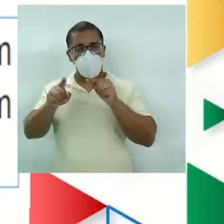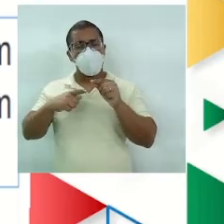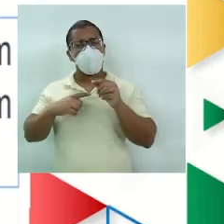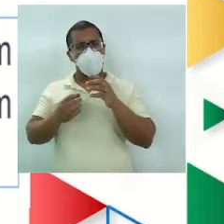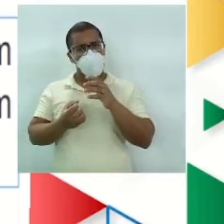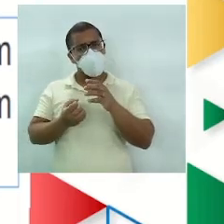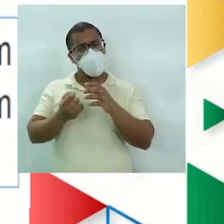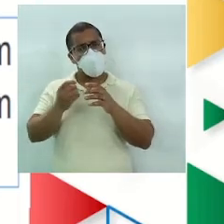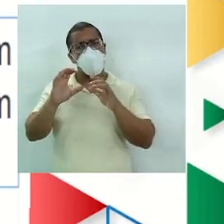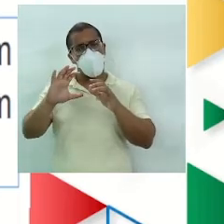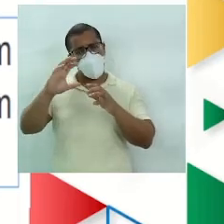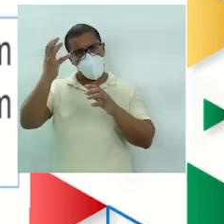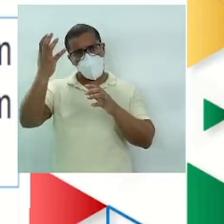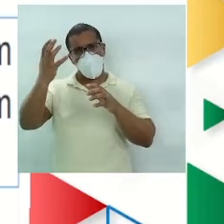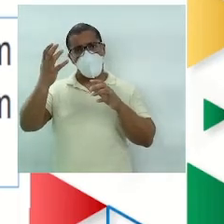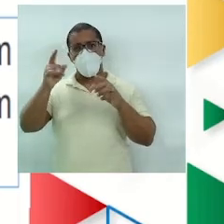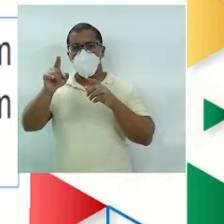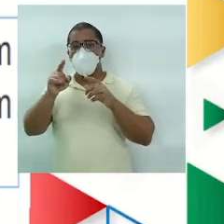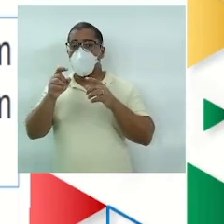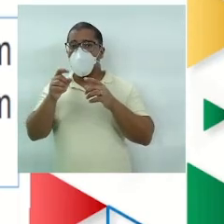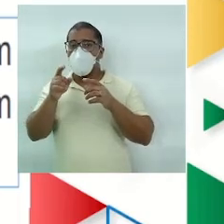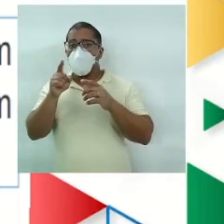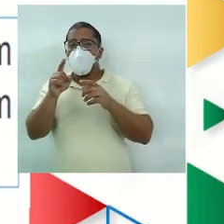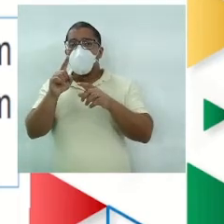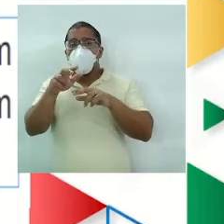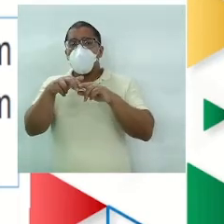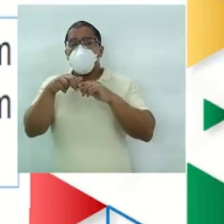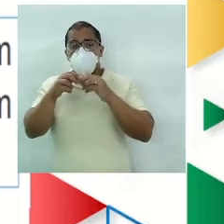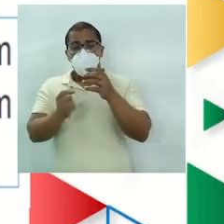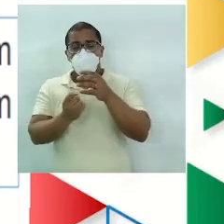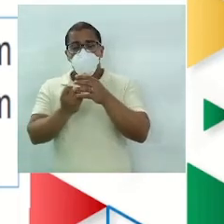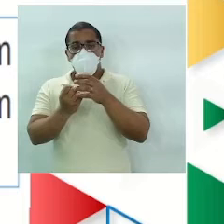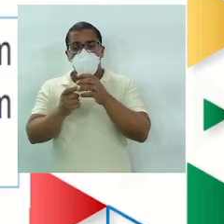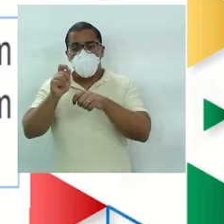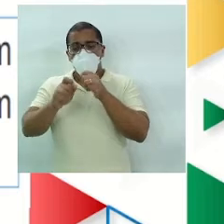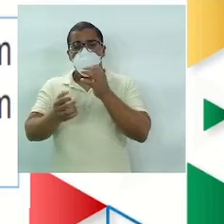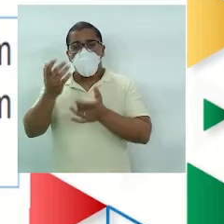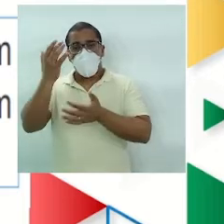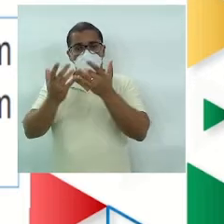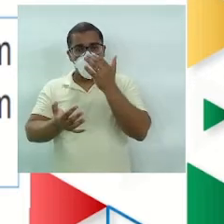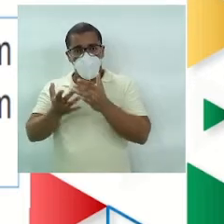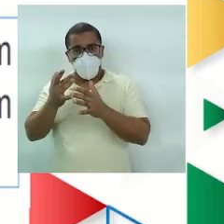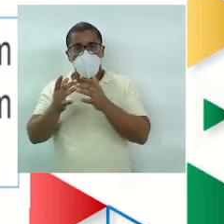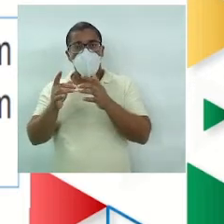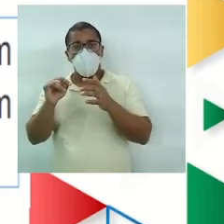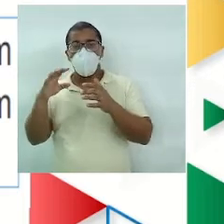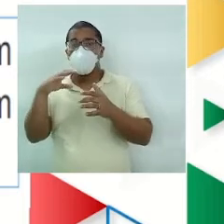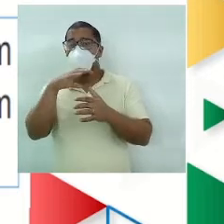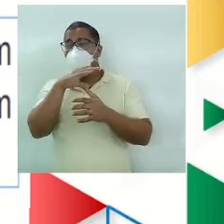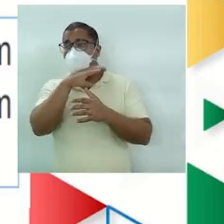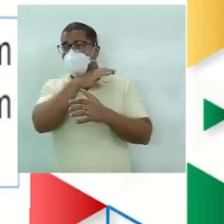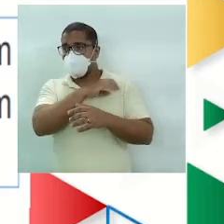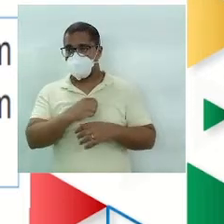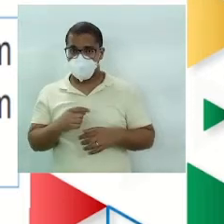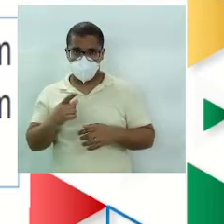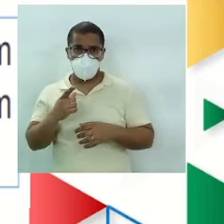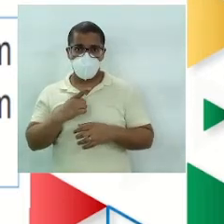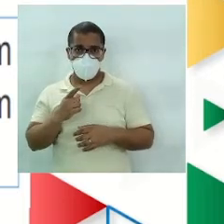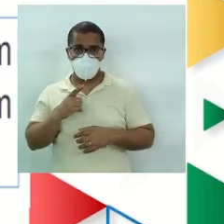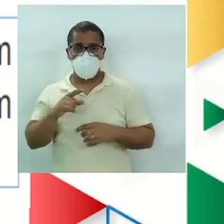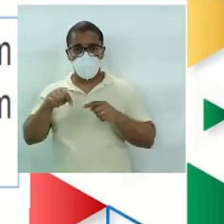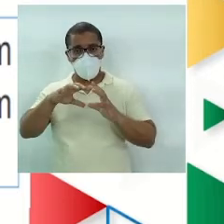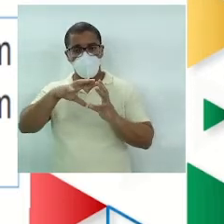ele é intensificado pela crescente queima de combustíveis fósseis. Ele é um fenômeno de aquecimento, tá certo? Da